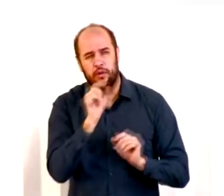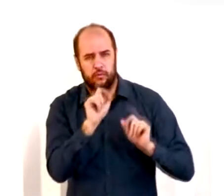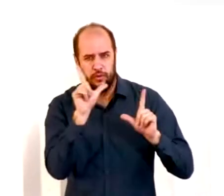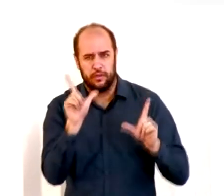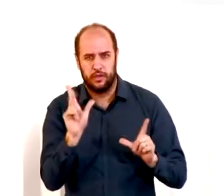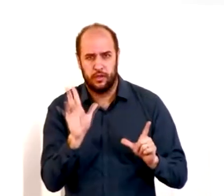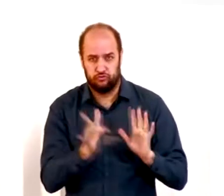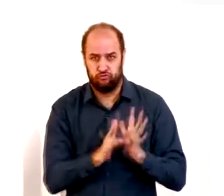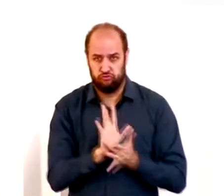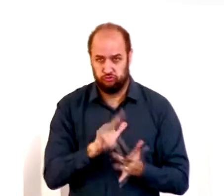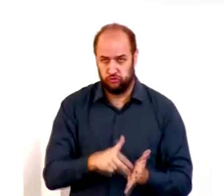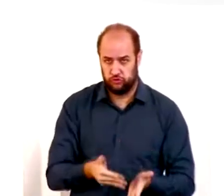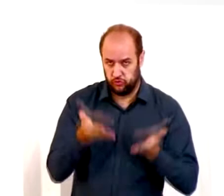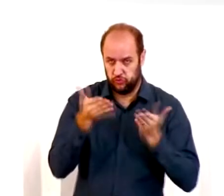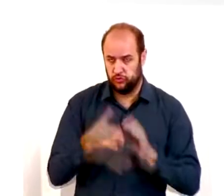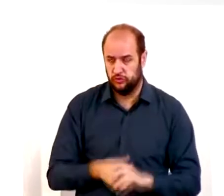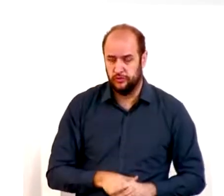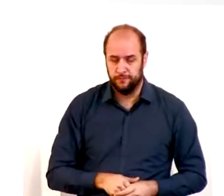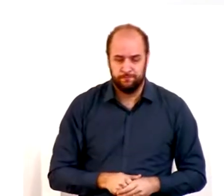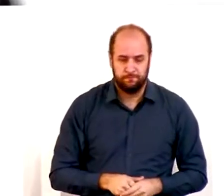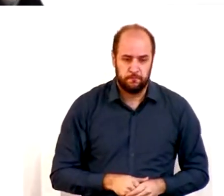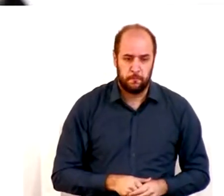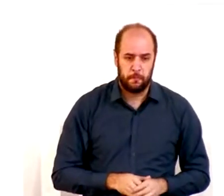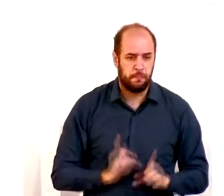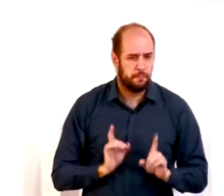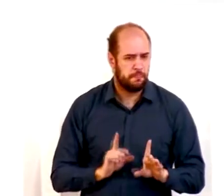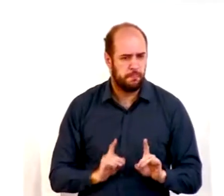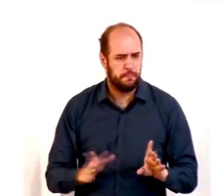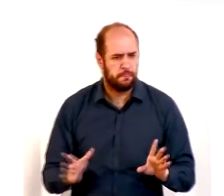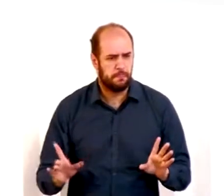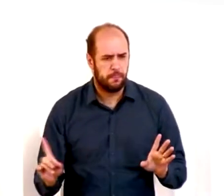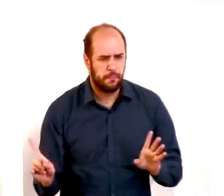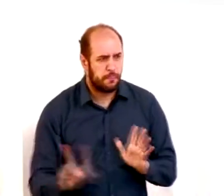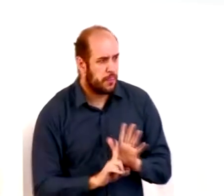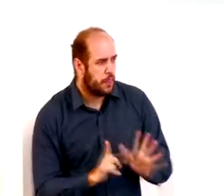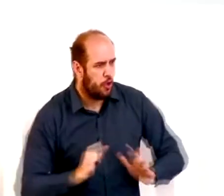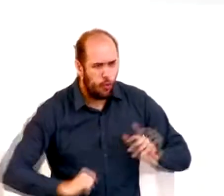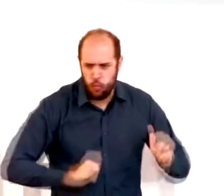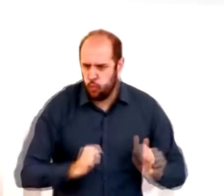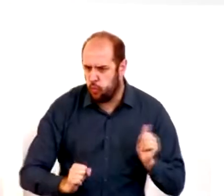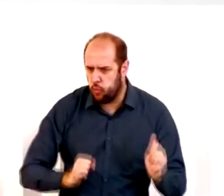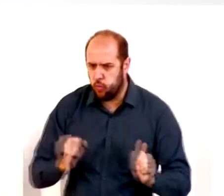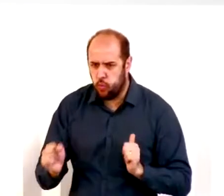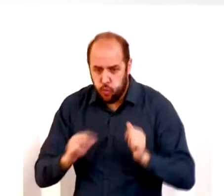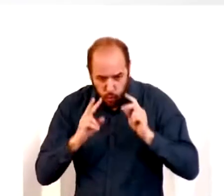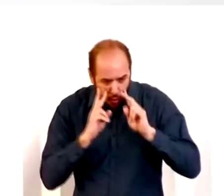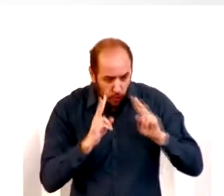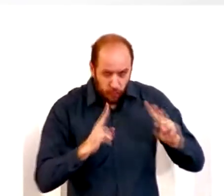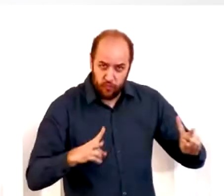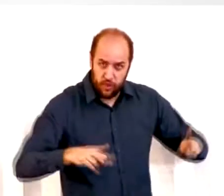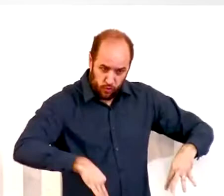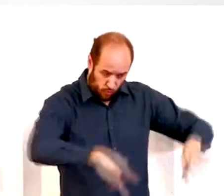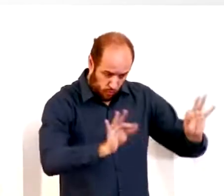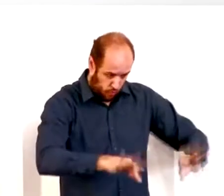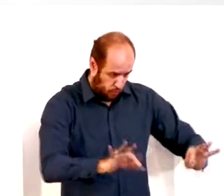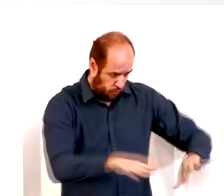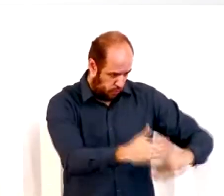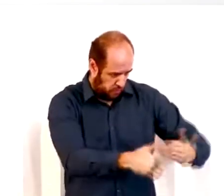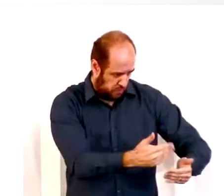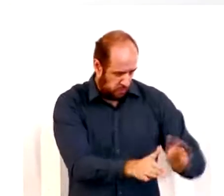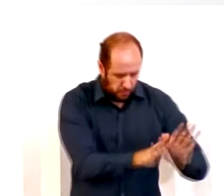no domingo da ressurreição. E então eles chegam correndo e veem os lençóis de Jesus